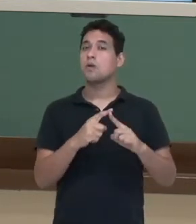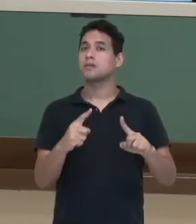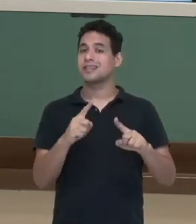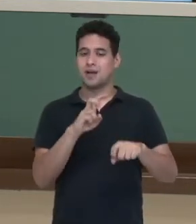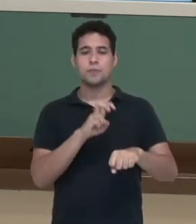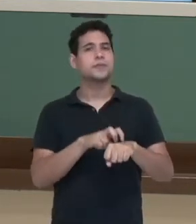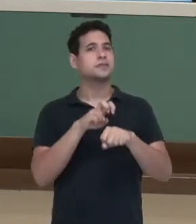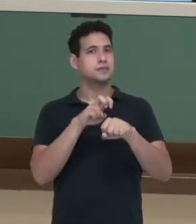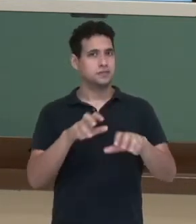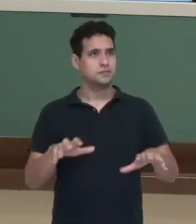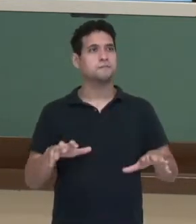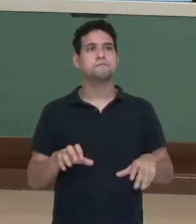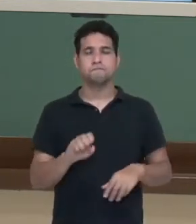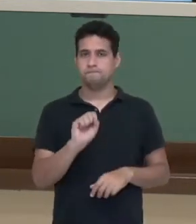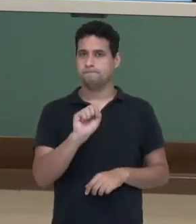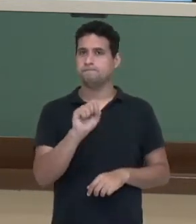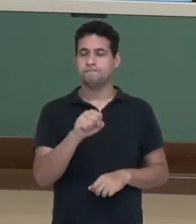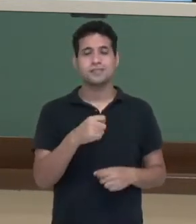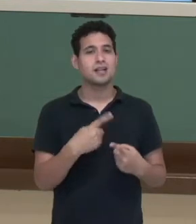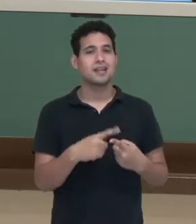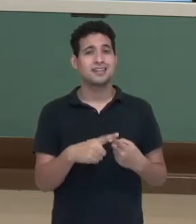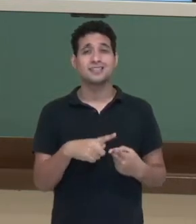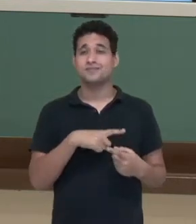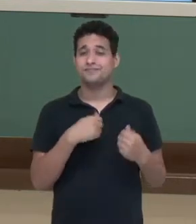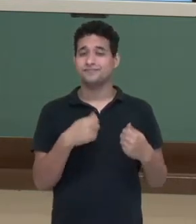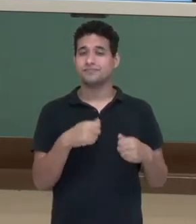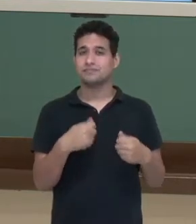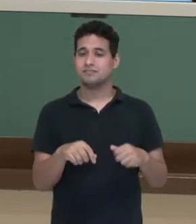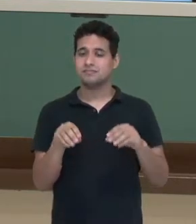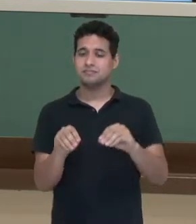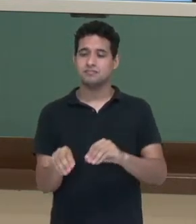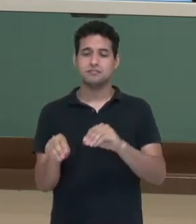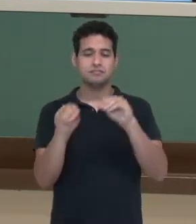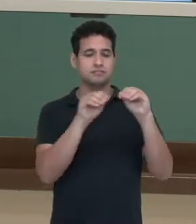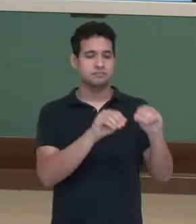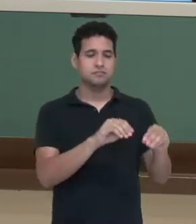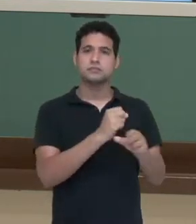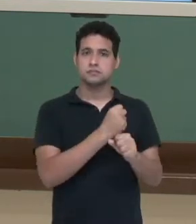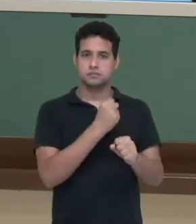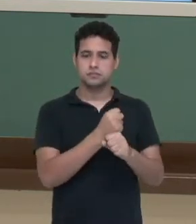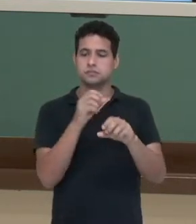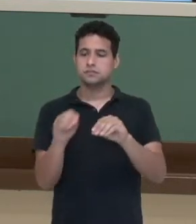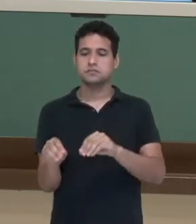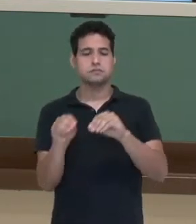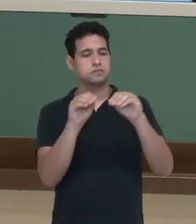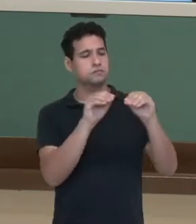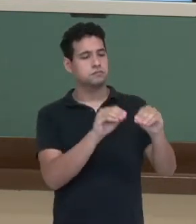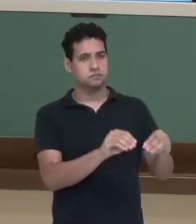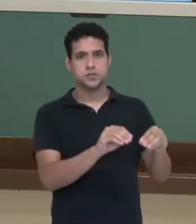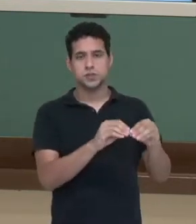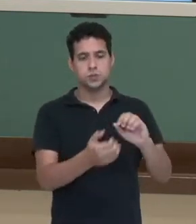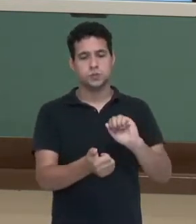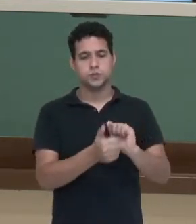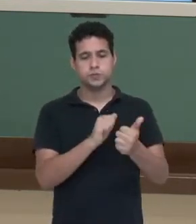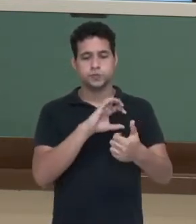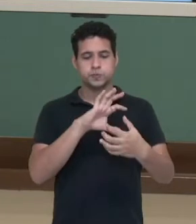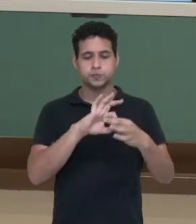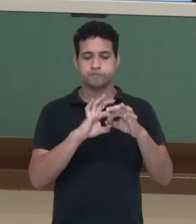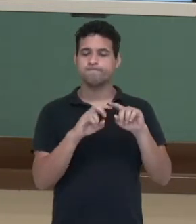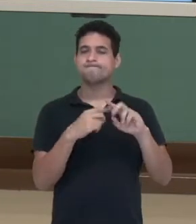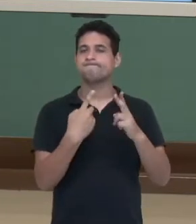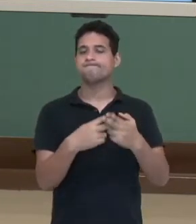pandemia. Exatamente, a gente teve que transferir. Foi transferido os Jogos Olímpicos